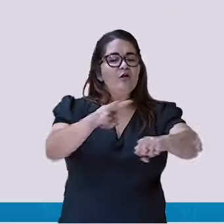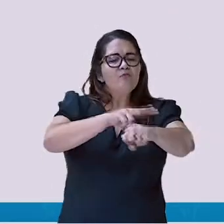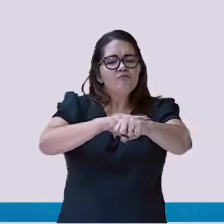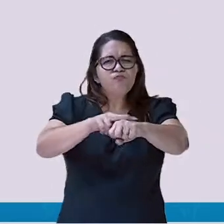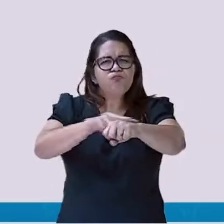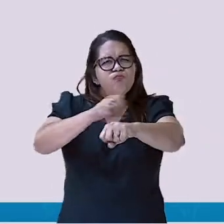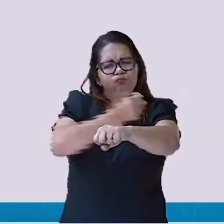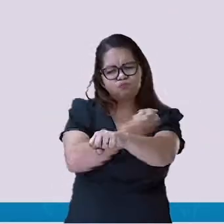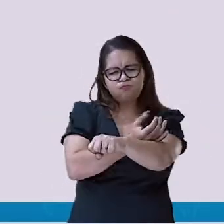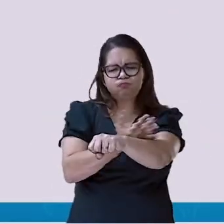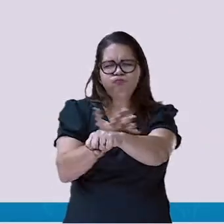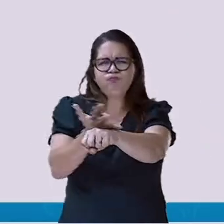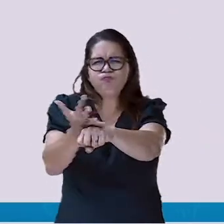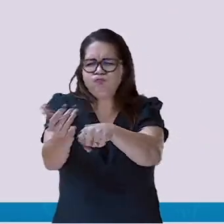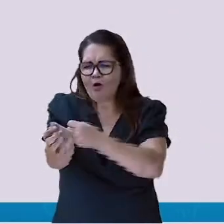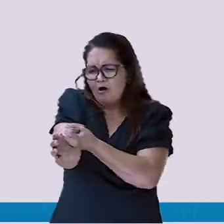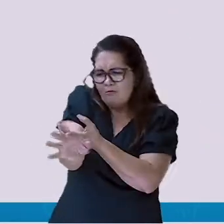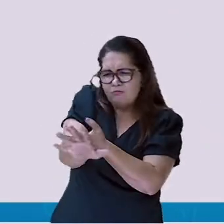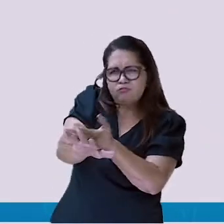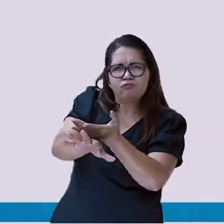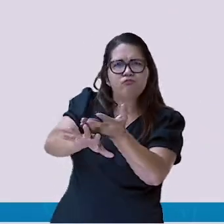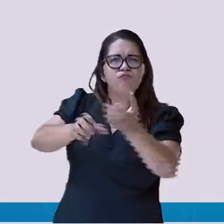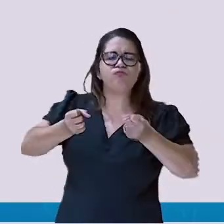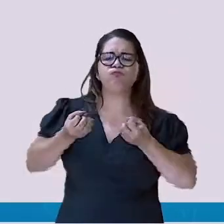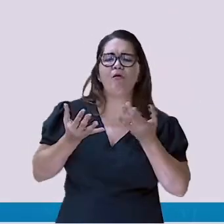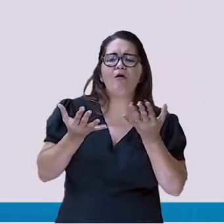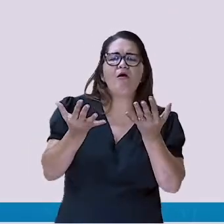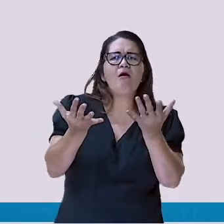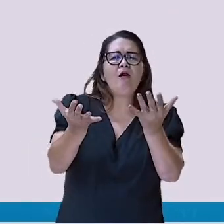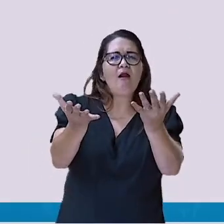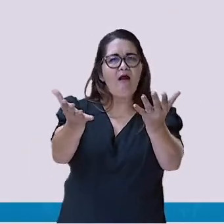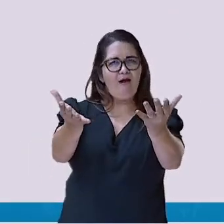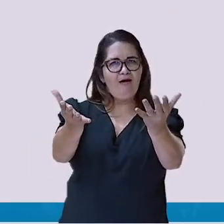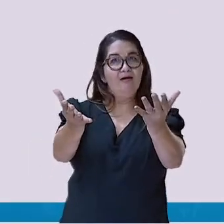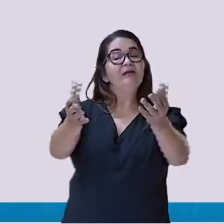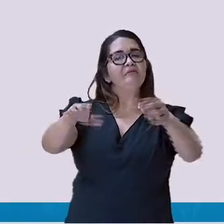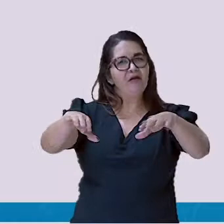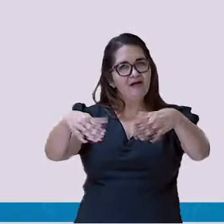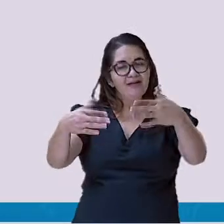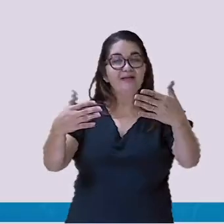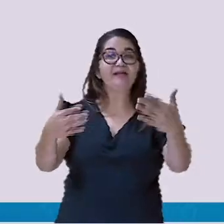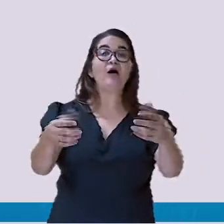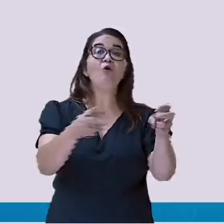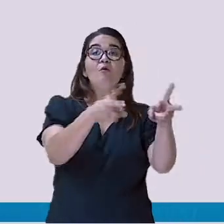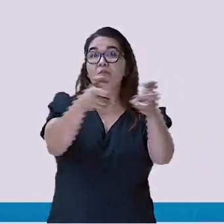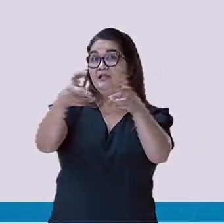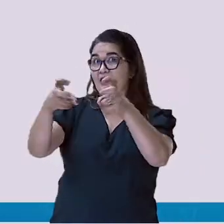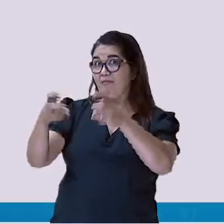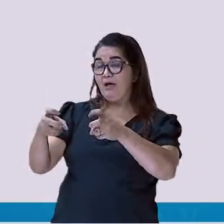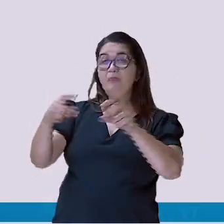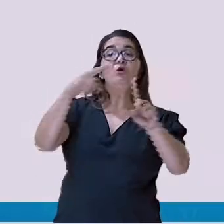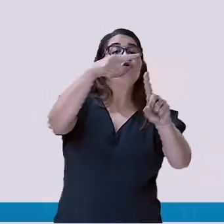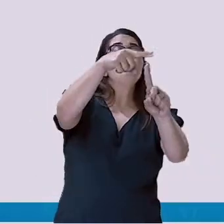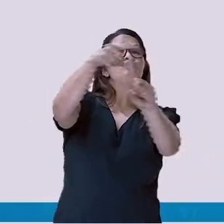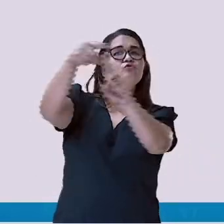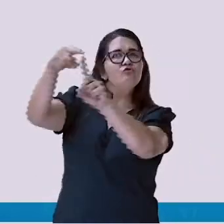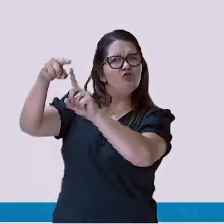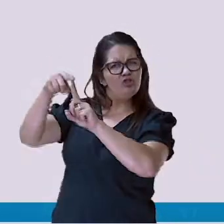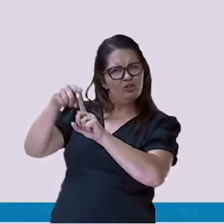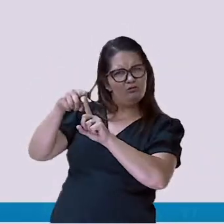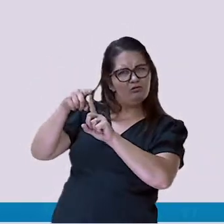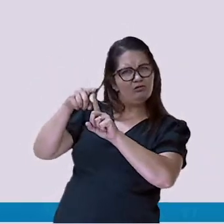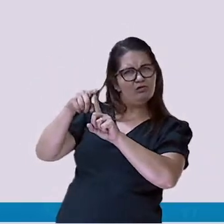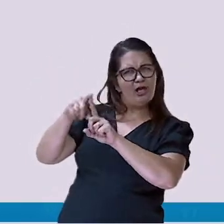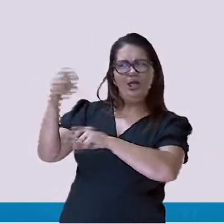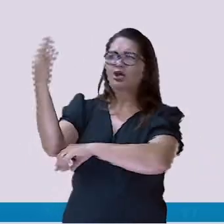situações diferentes aparecem. Então, a gente tem formações de floresta, a gente tem formações de campo, a gente